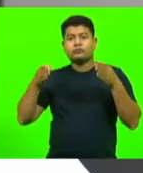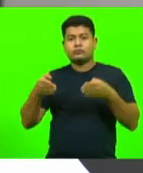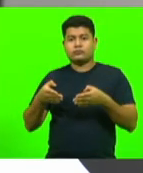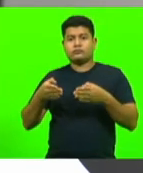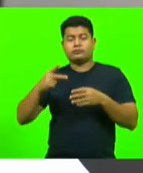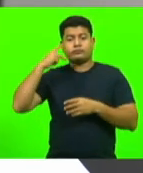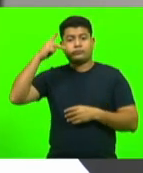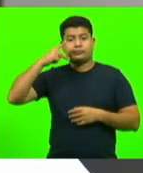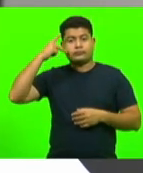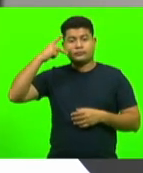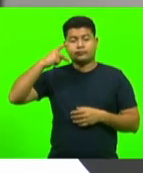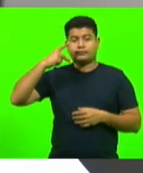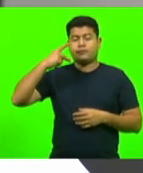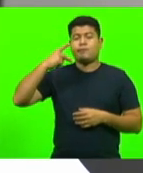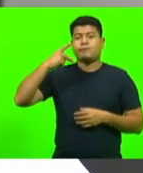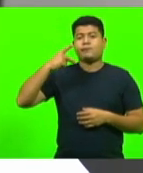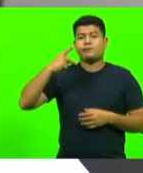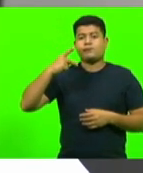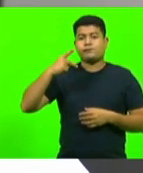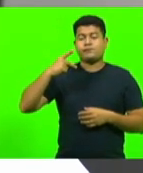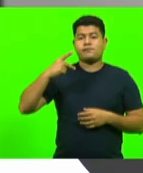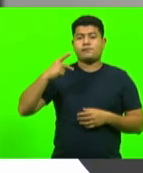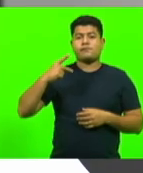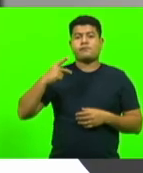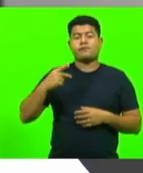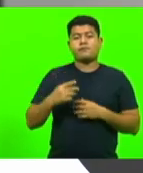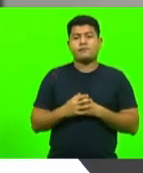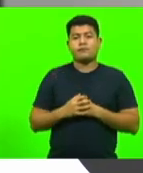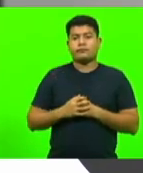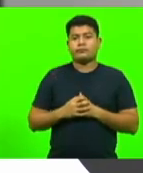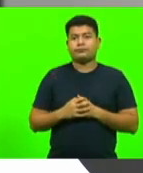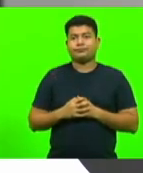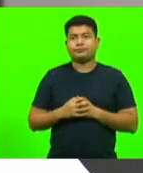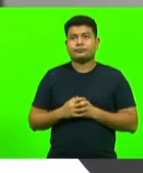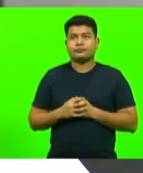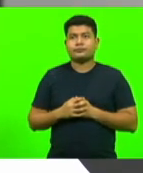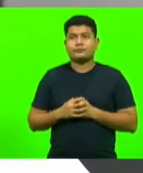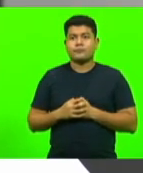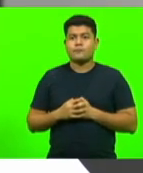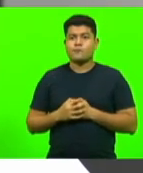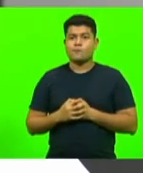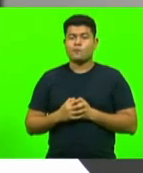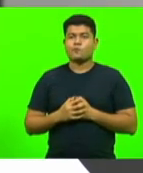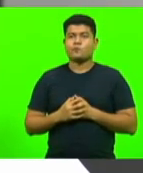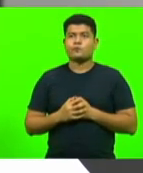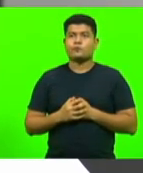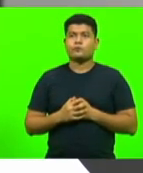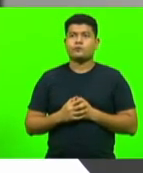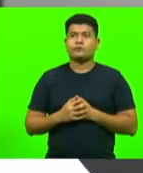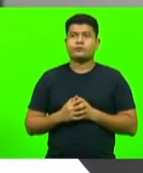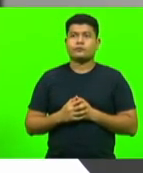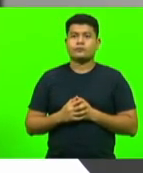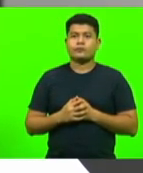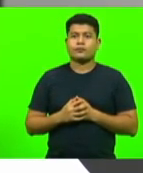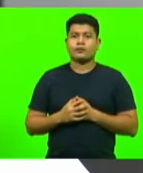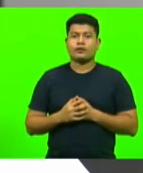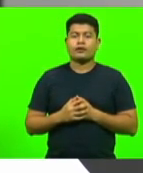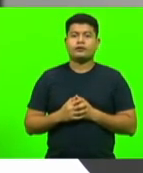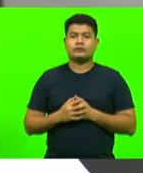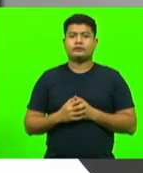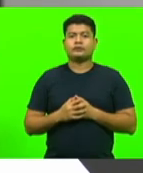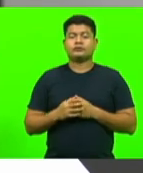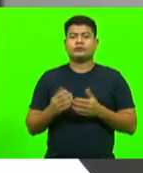é G1 o fórum parlamentar Catarinense em defesa